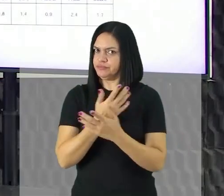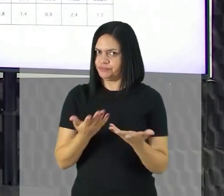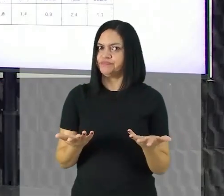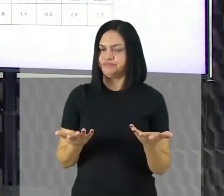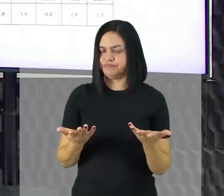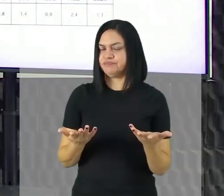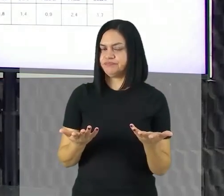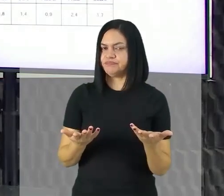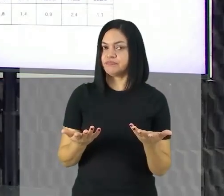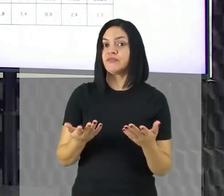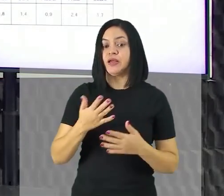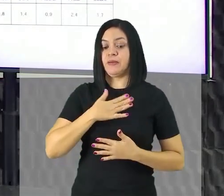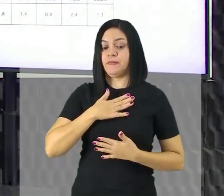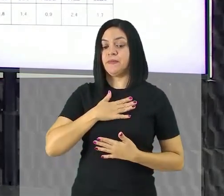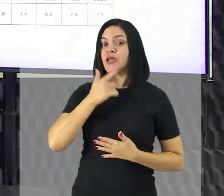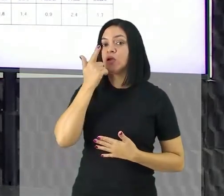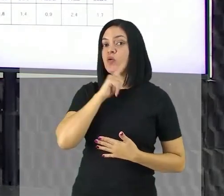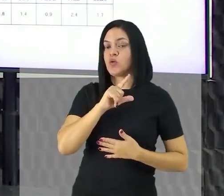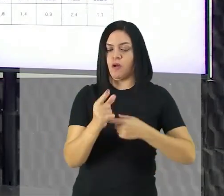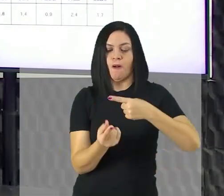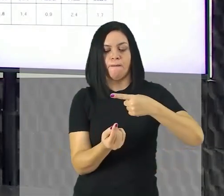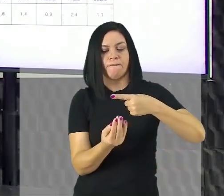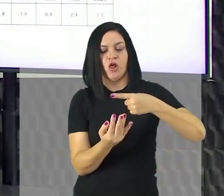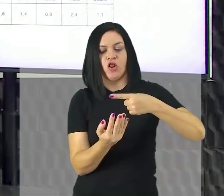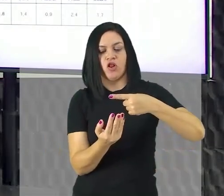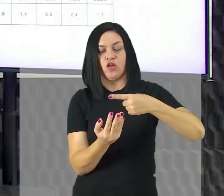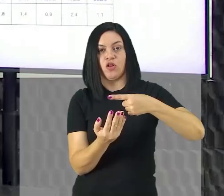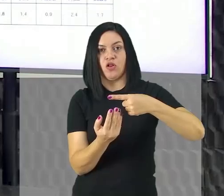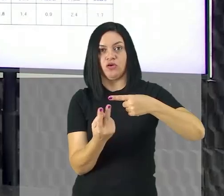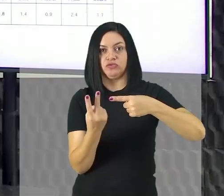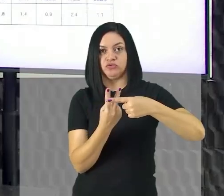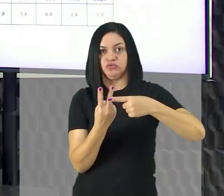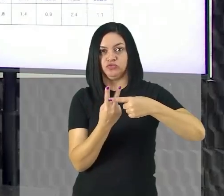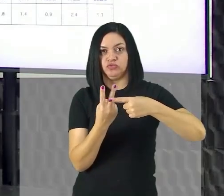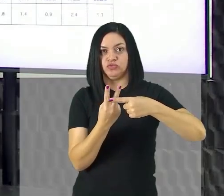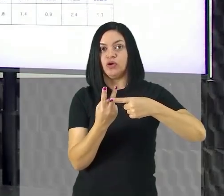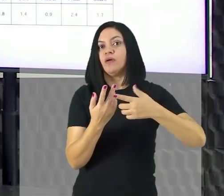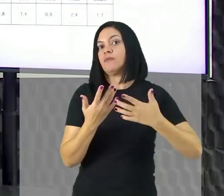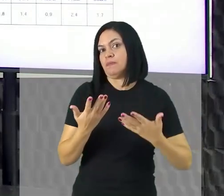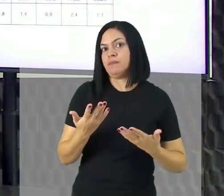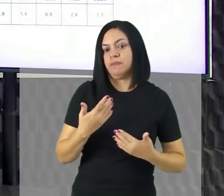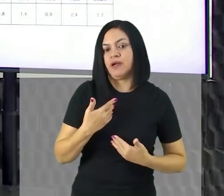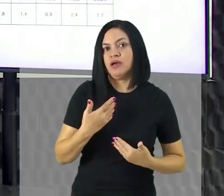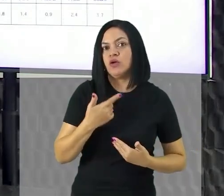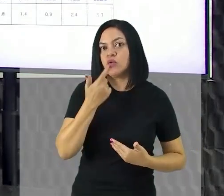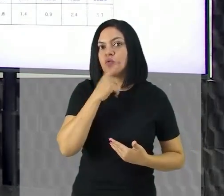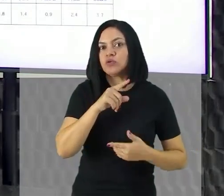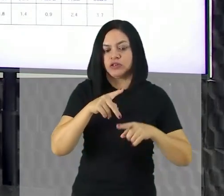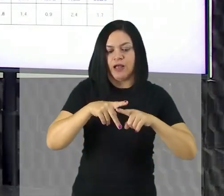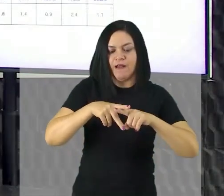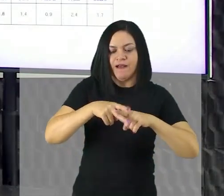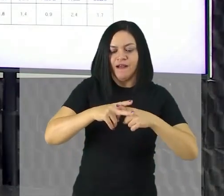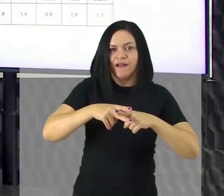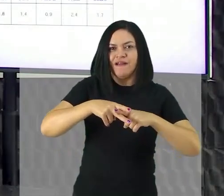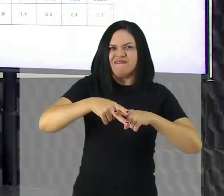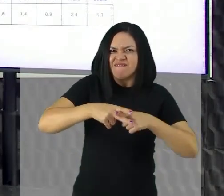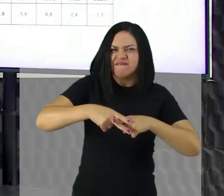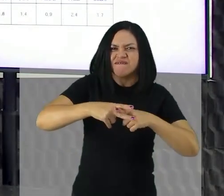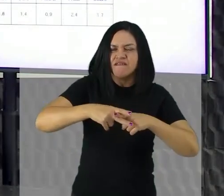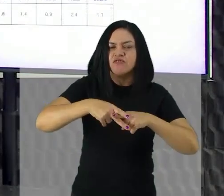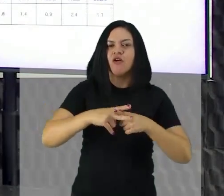tá? Para eu fazer esse aquecimento, gente, para desatarrachar, né, para folgar